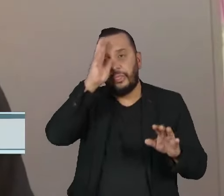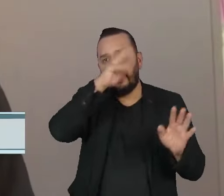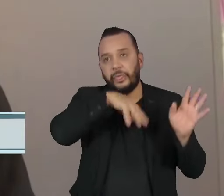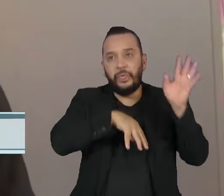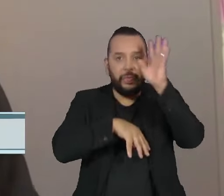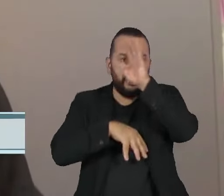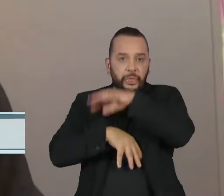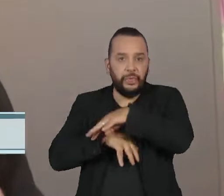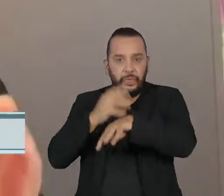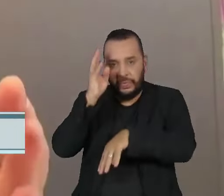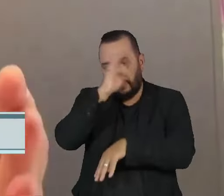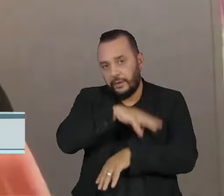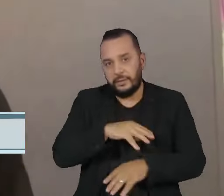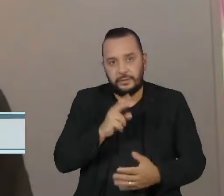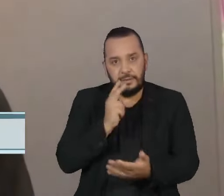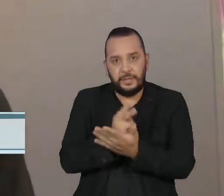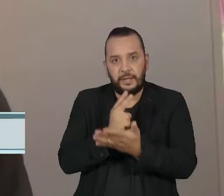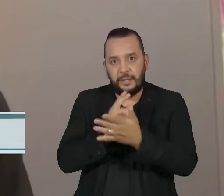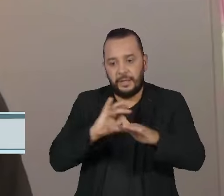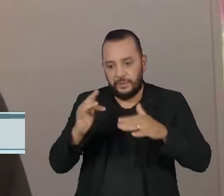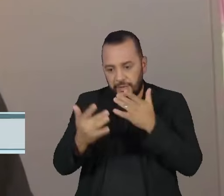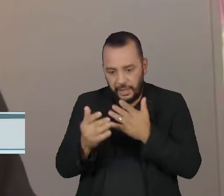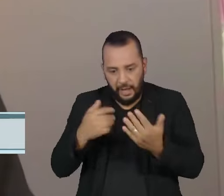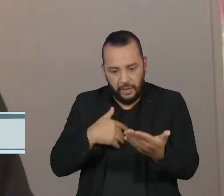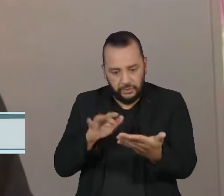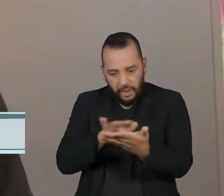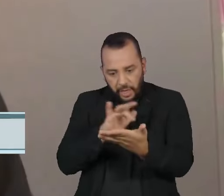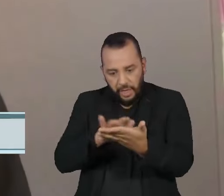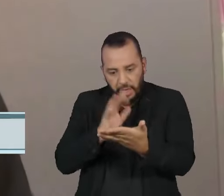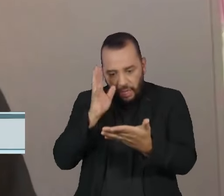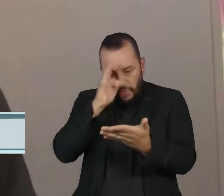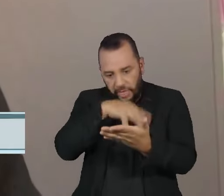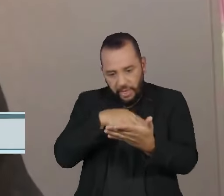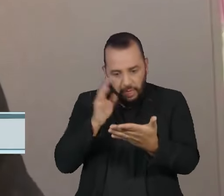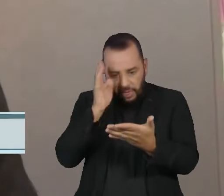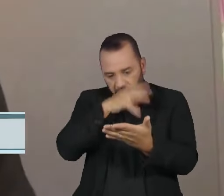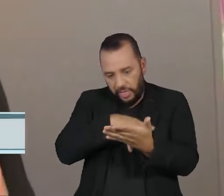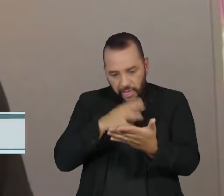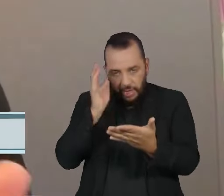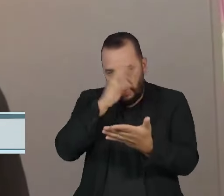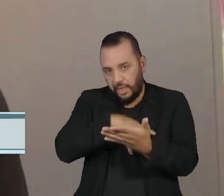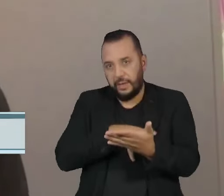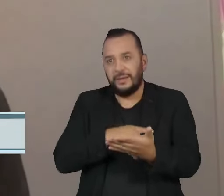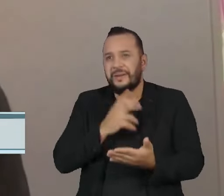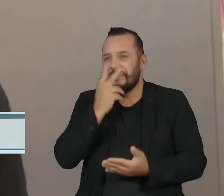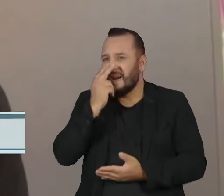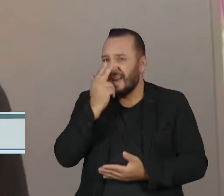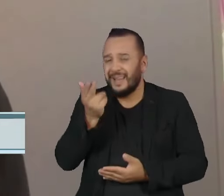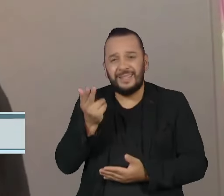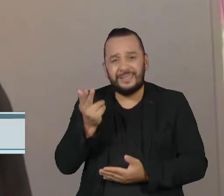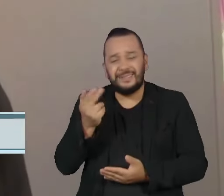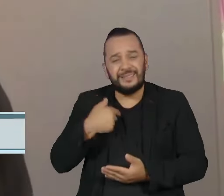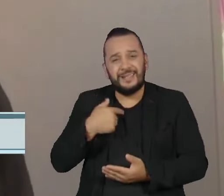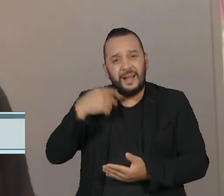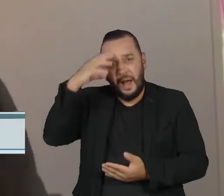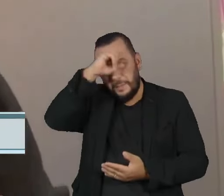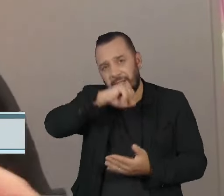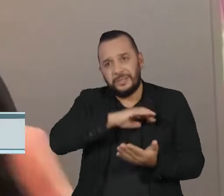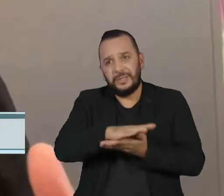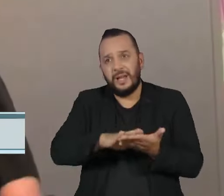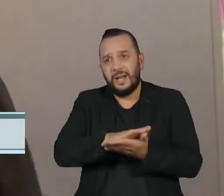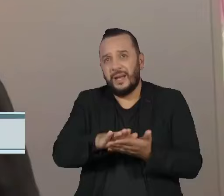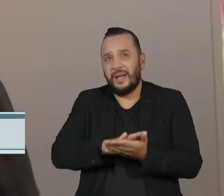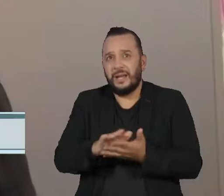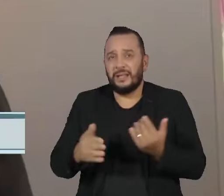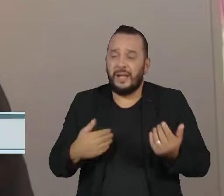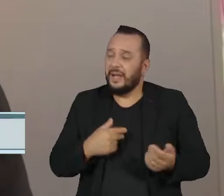para criança eh eh conteúdo de internet pra é distração e a distração mexe com aprendizagem ai por que